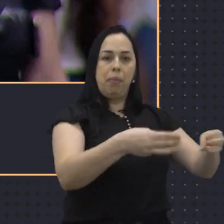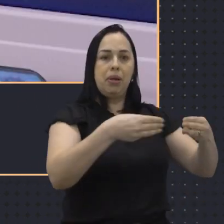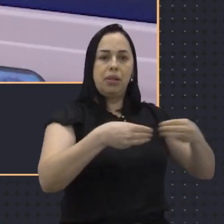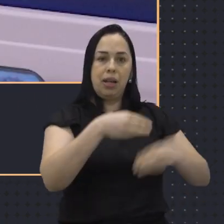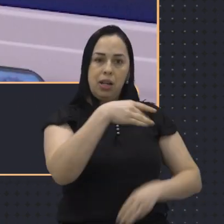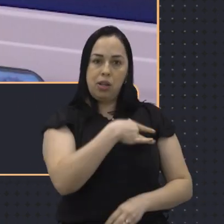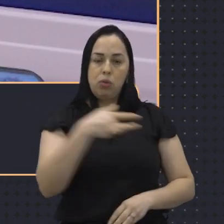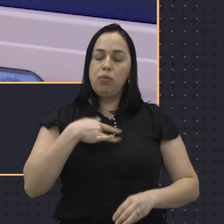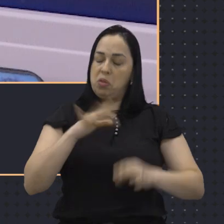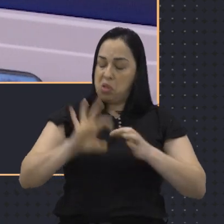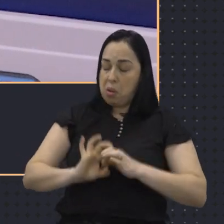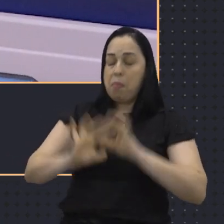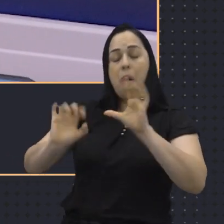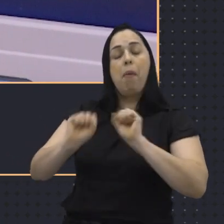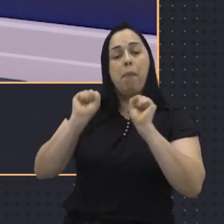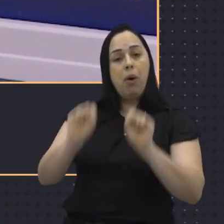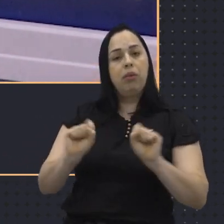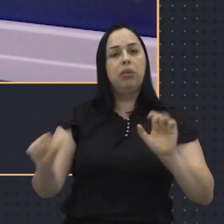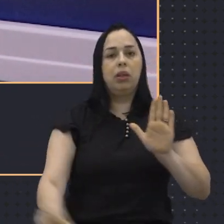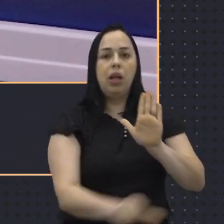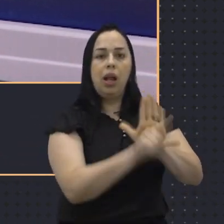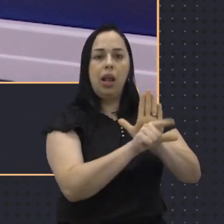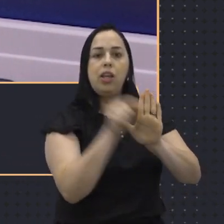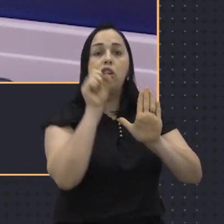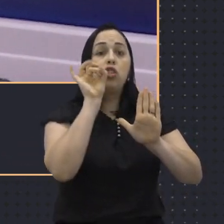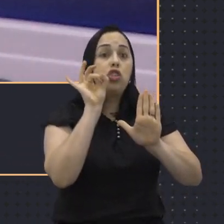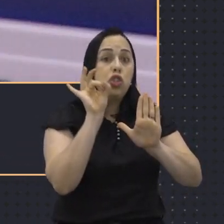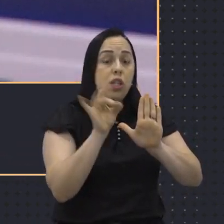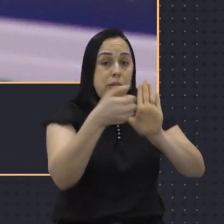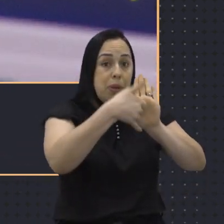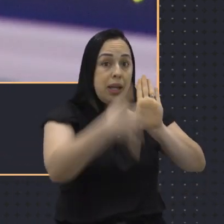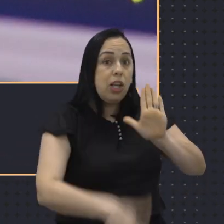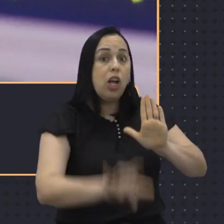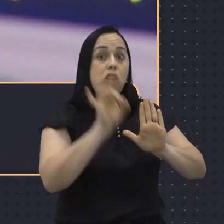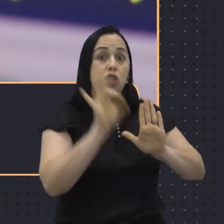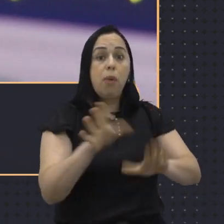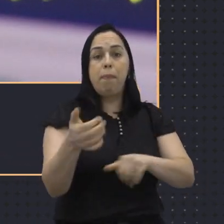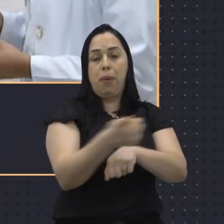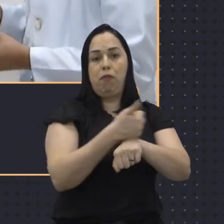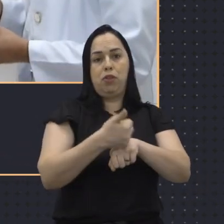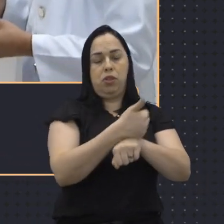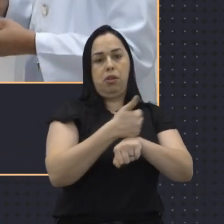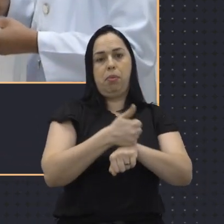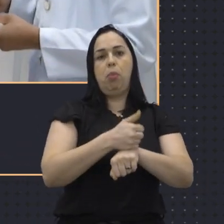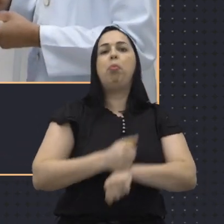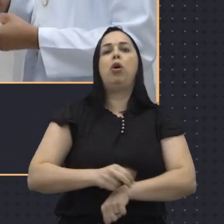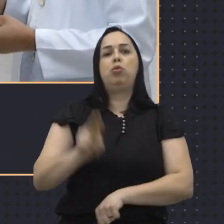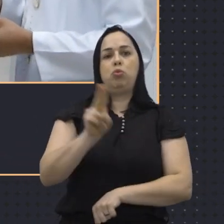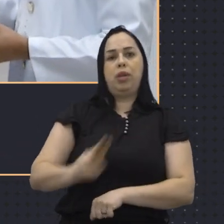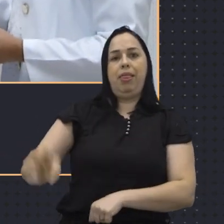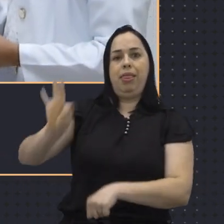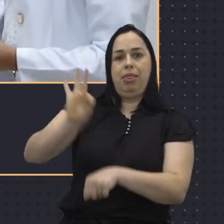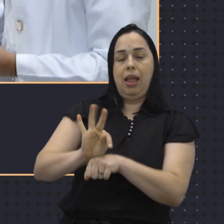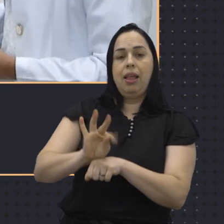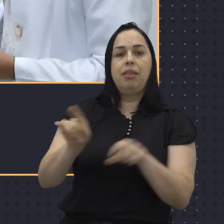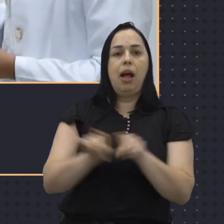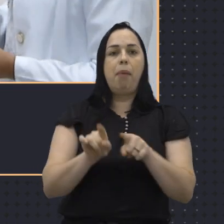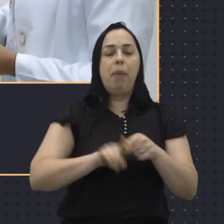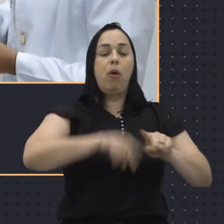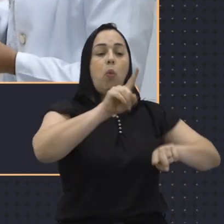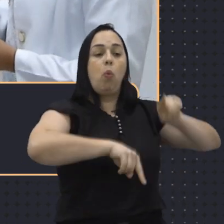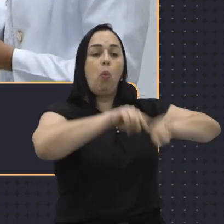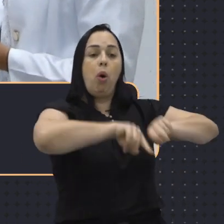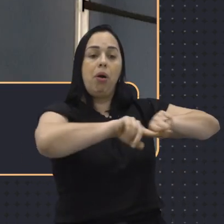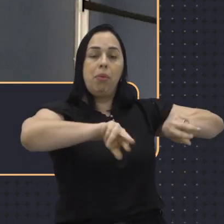Saúde. Segundo a lei, apenas profissionais autorizados poderão oferecer a técnica e a partir de equipamento regularizado